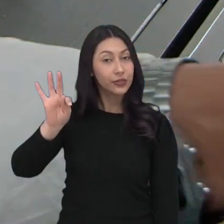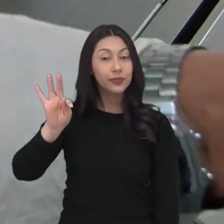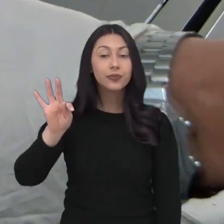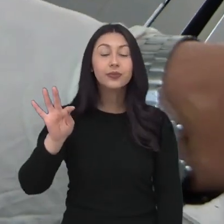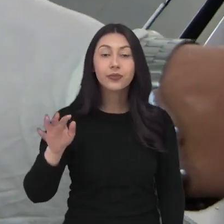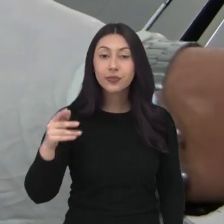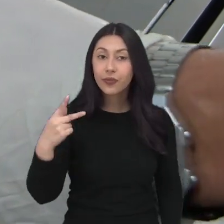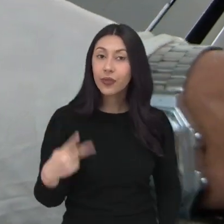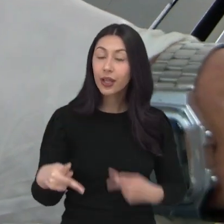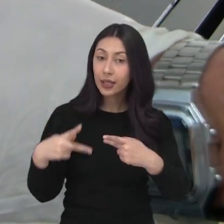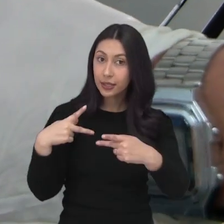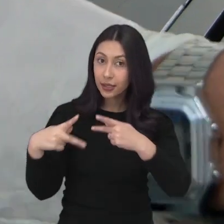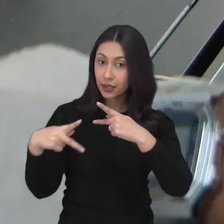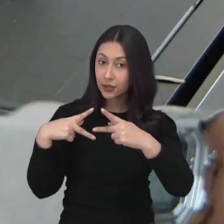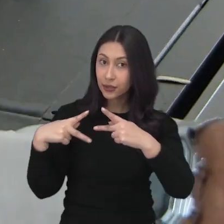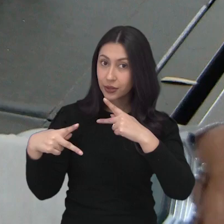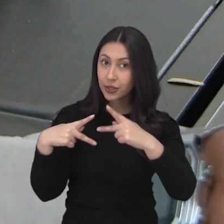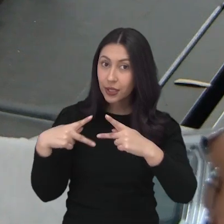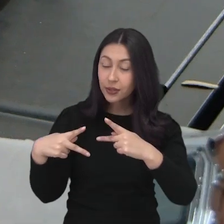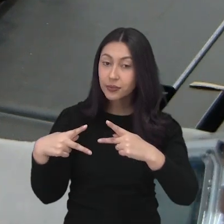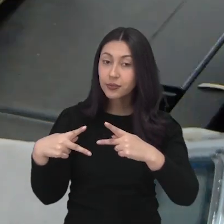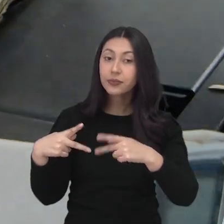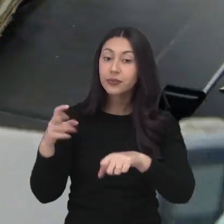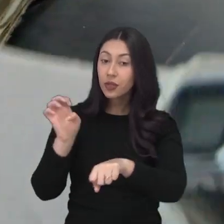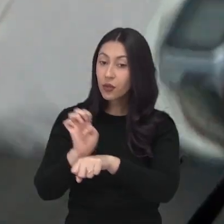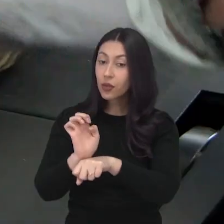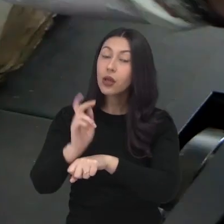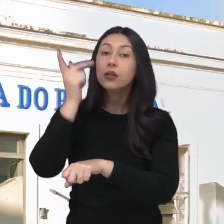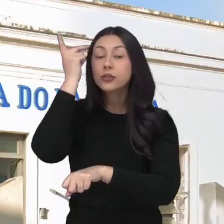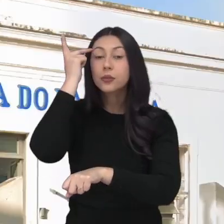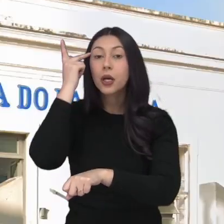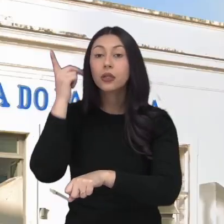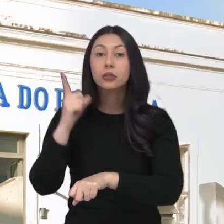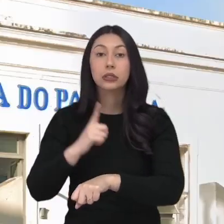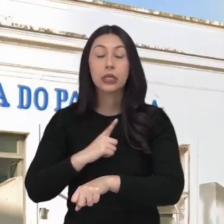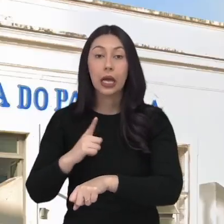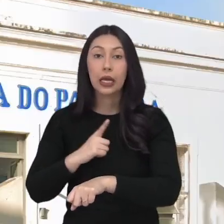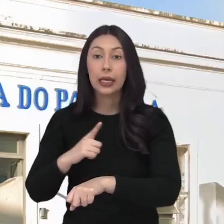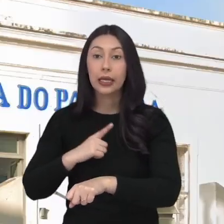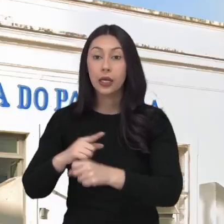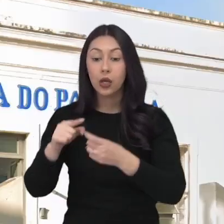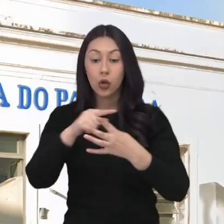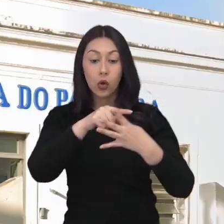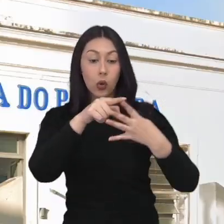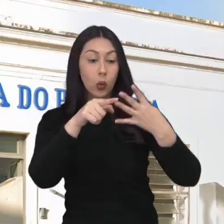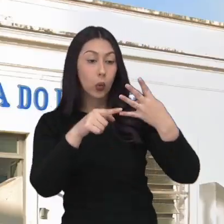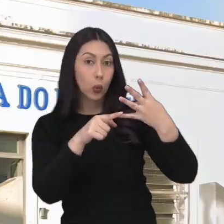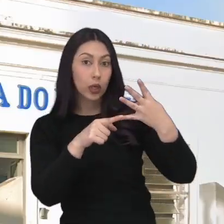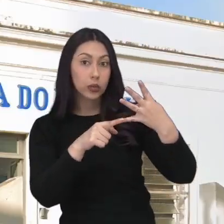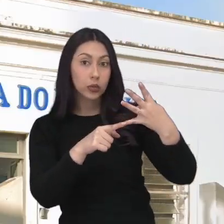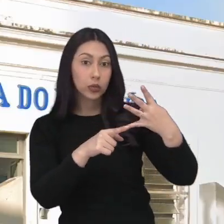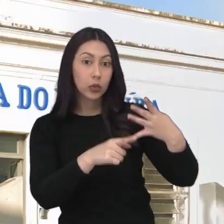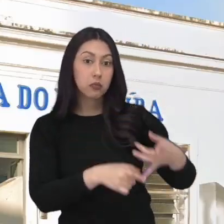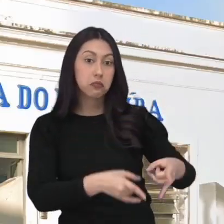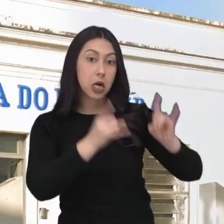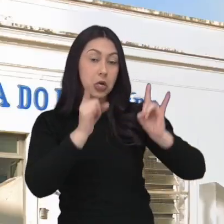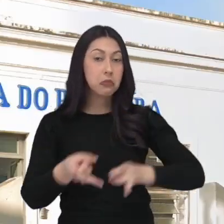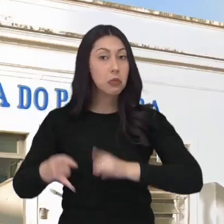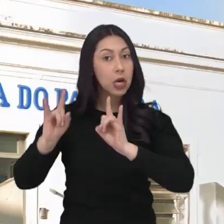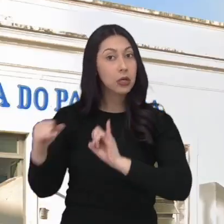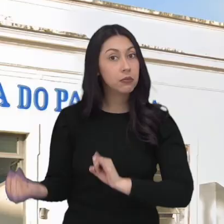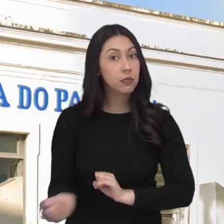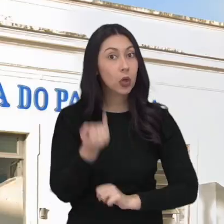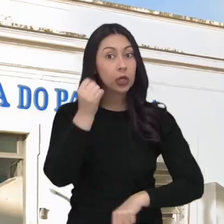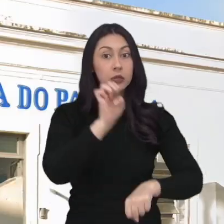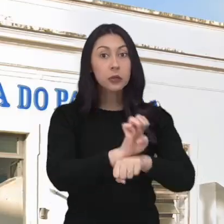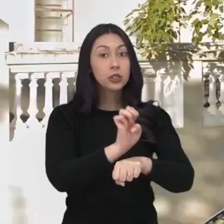Histórico, Arqueológico, Artístico e Turístico do Estado, lista 4 monumentos em São José, importantes para a